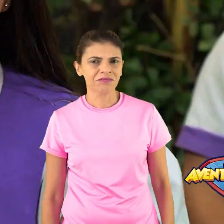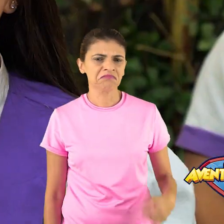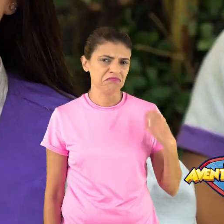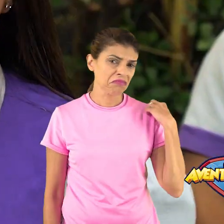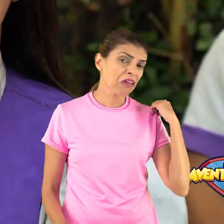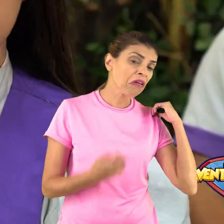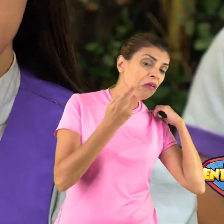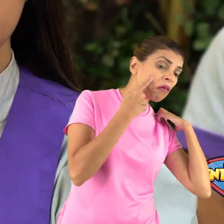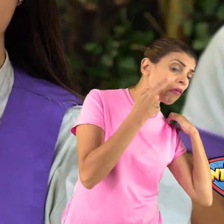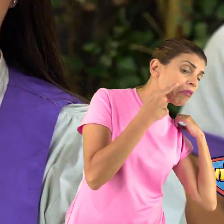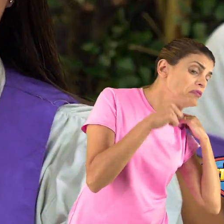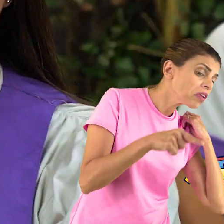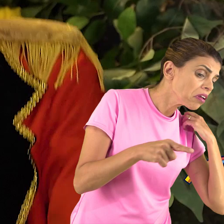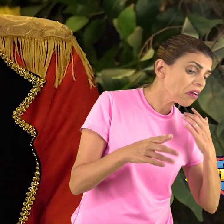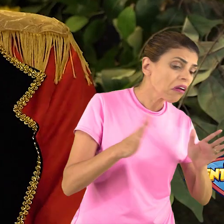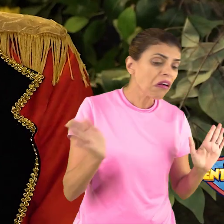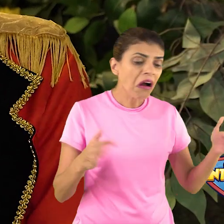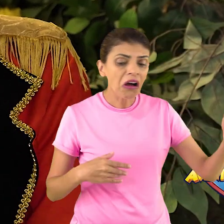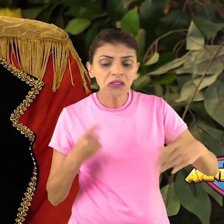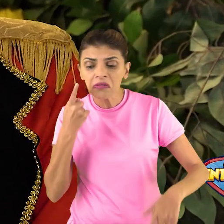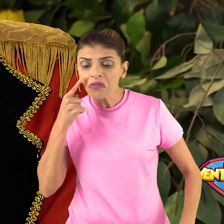Mostra a caixa pra gente então!